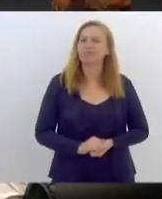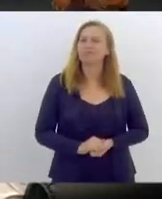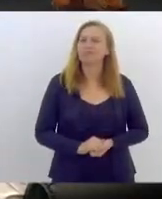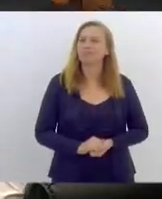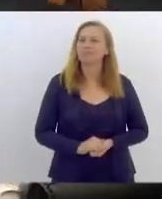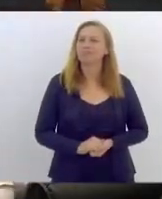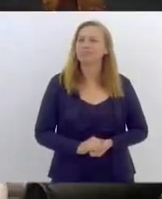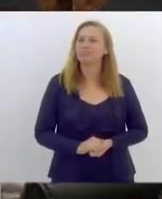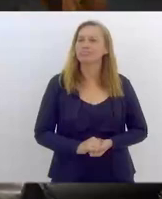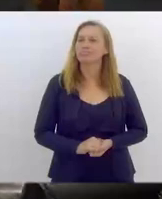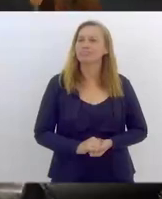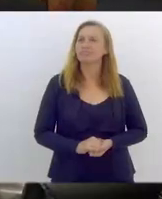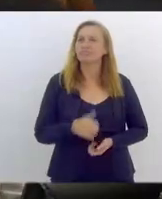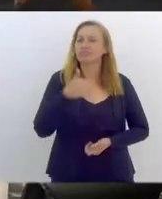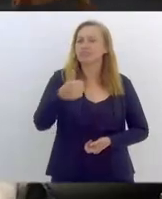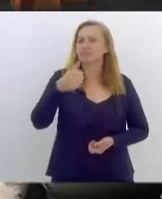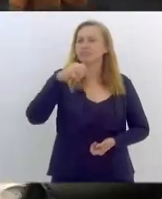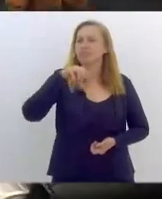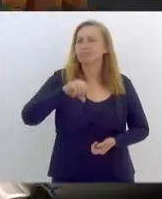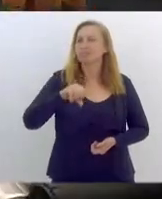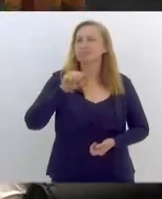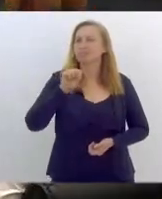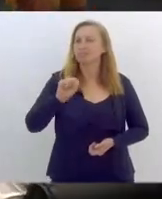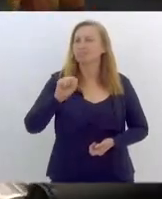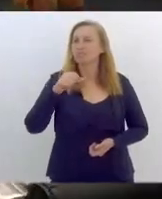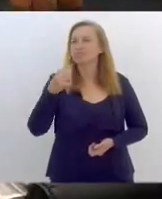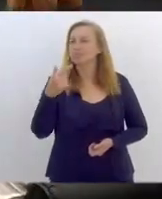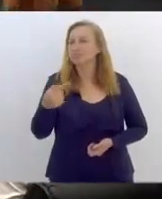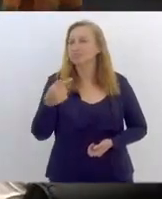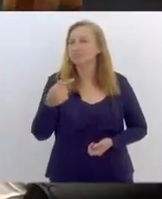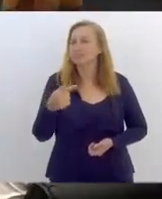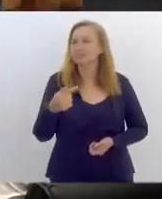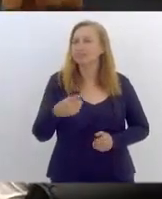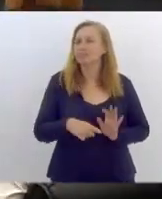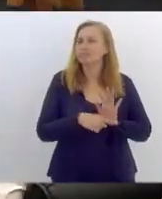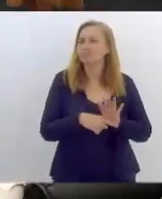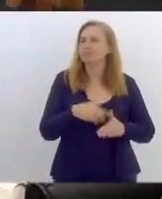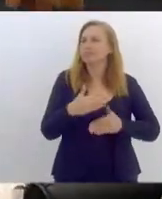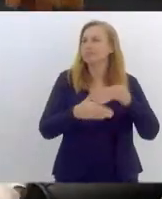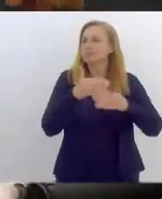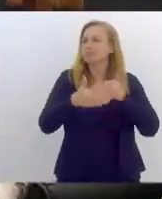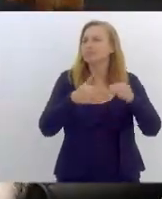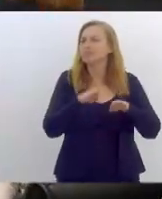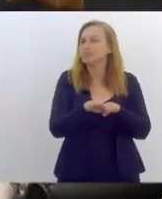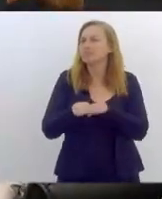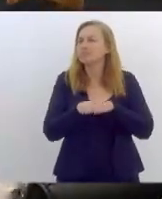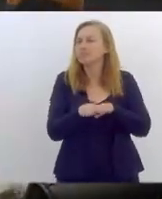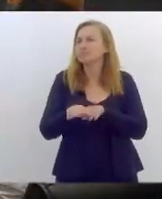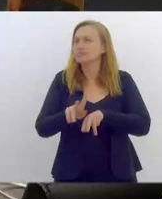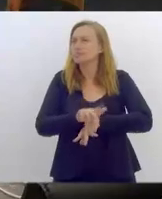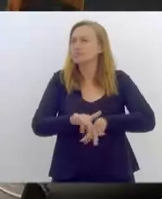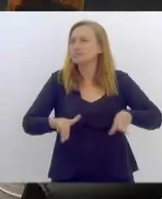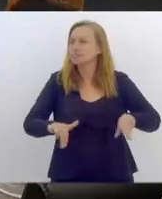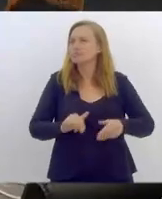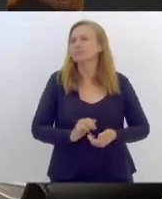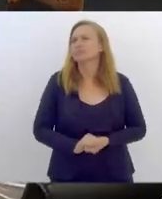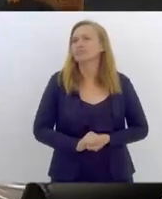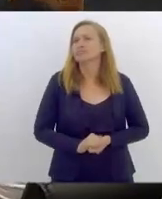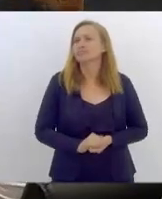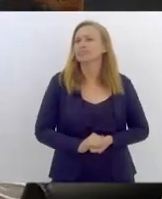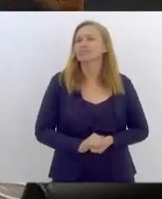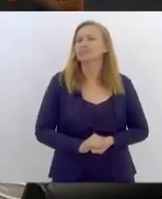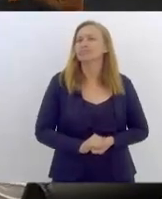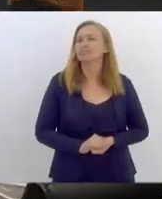no Brasil em 1997 para contribuir com o avanço da igualdade de gênero, além de